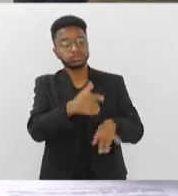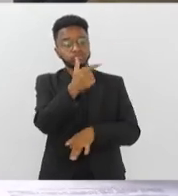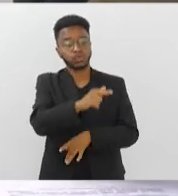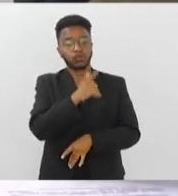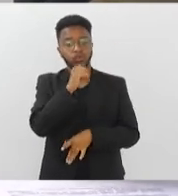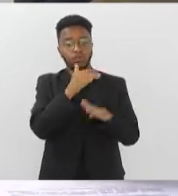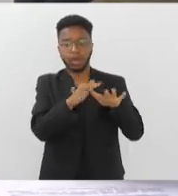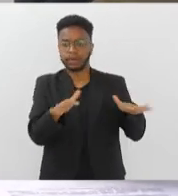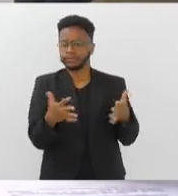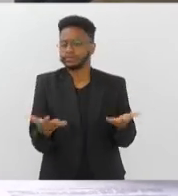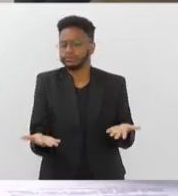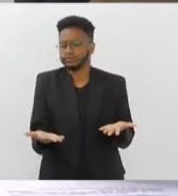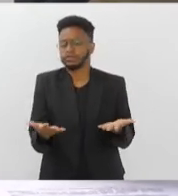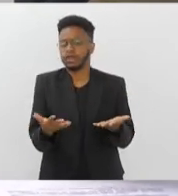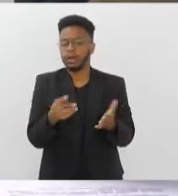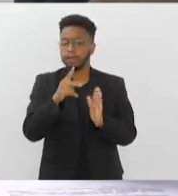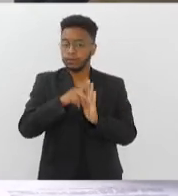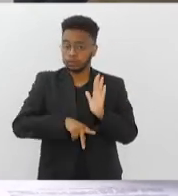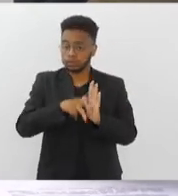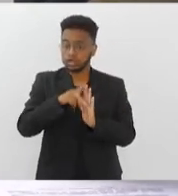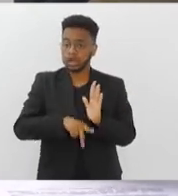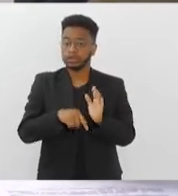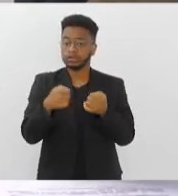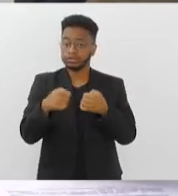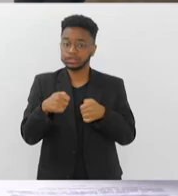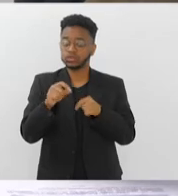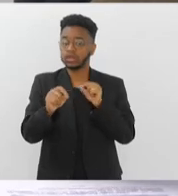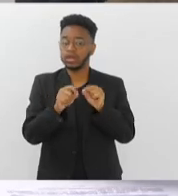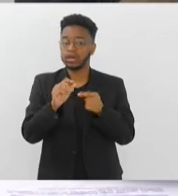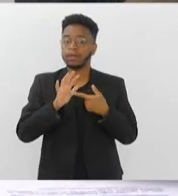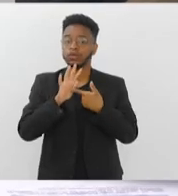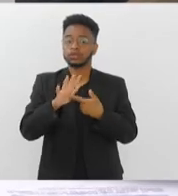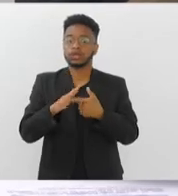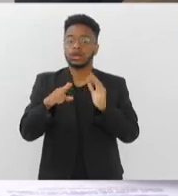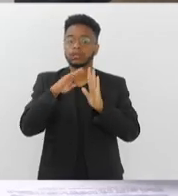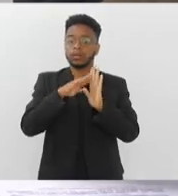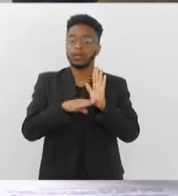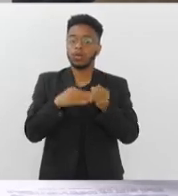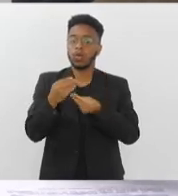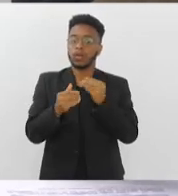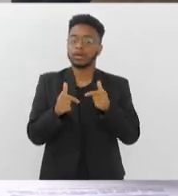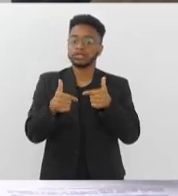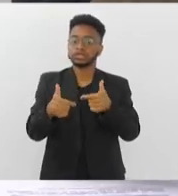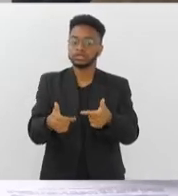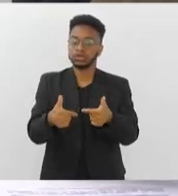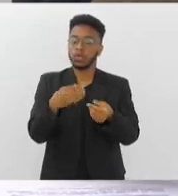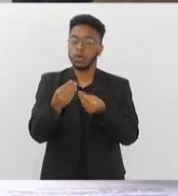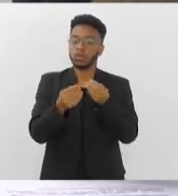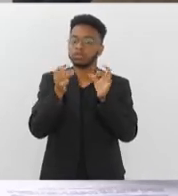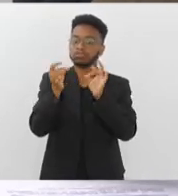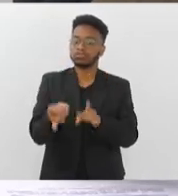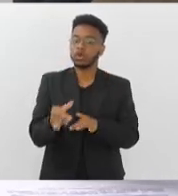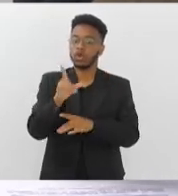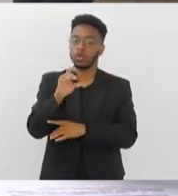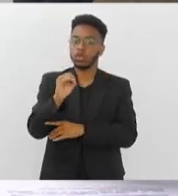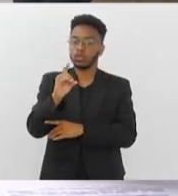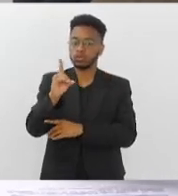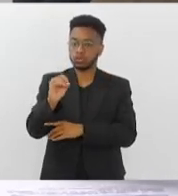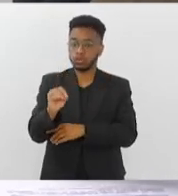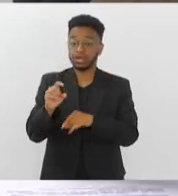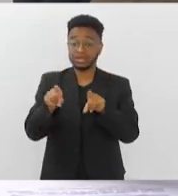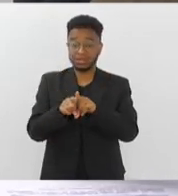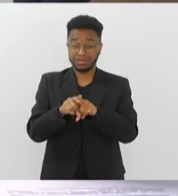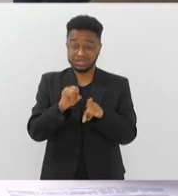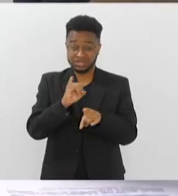é oportuno esse projeto que tenta estabelecer o que fazer com esse lodo. Sendo que uma parte dele, se não tiver contaminado com